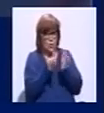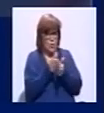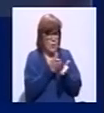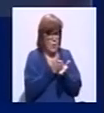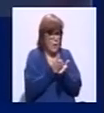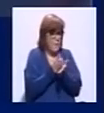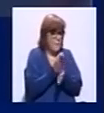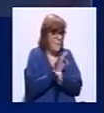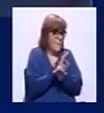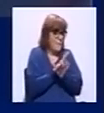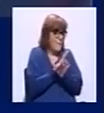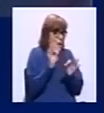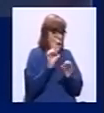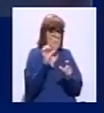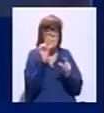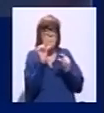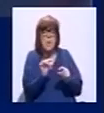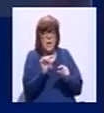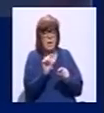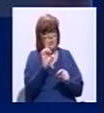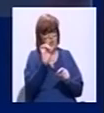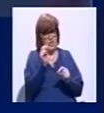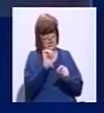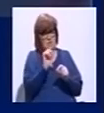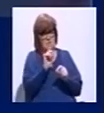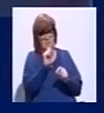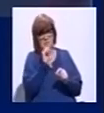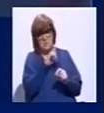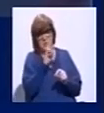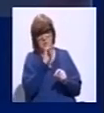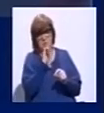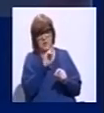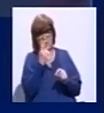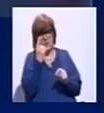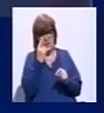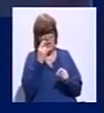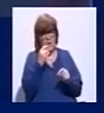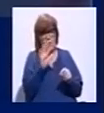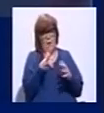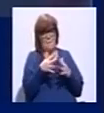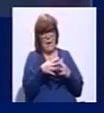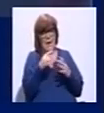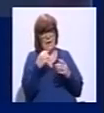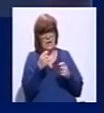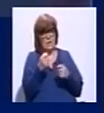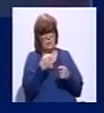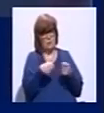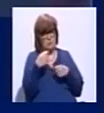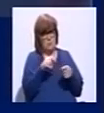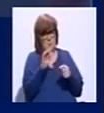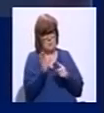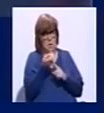de no mínimo 6 meses a gente conseguiria ter um equipamento pudesse começar a ser comercializada